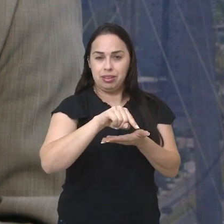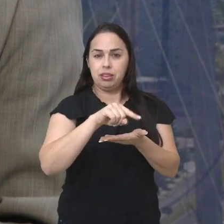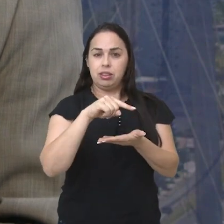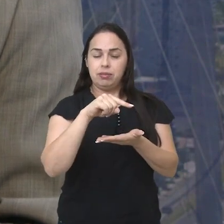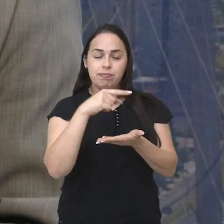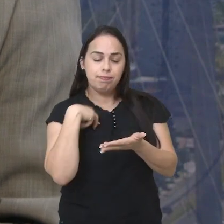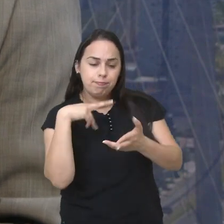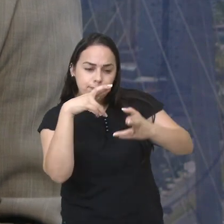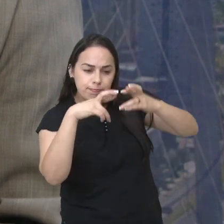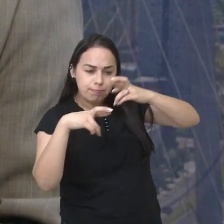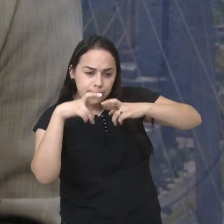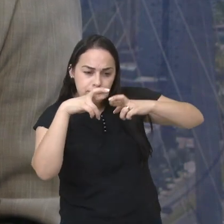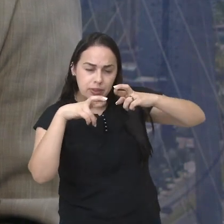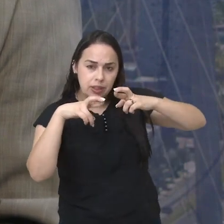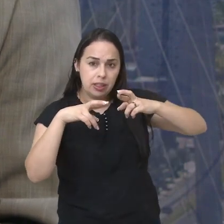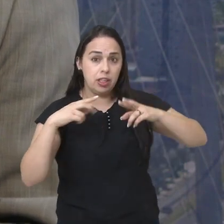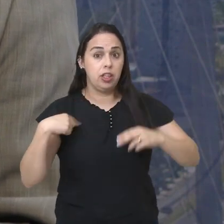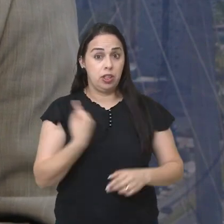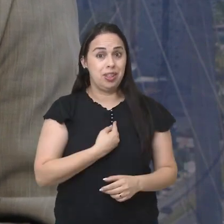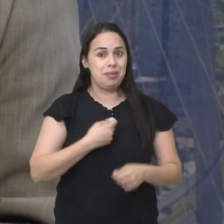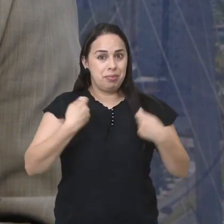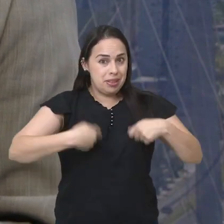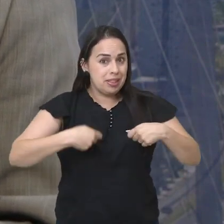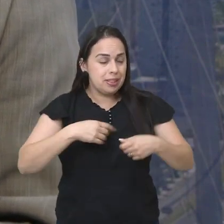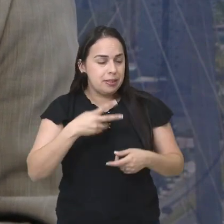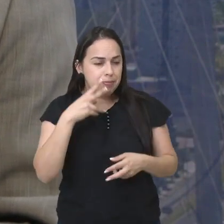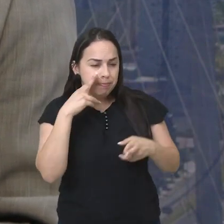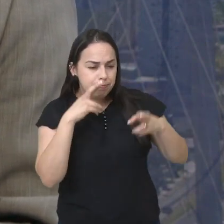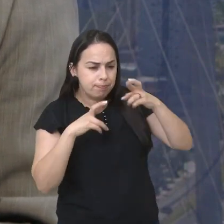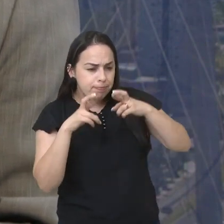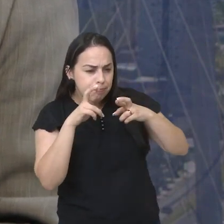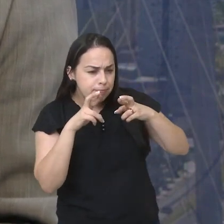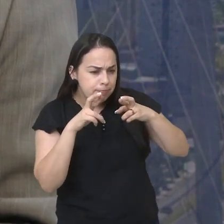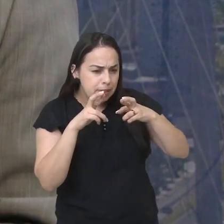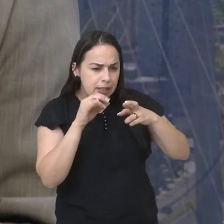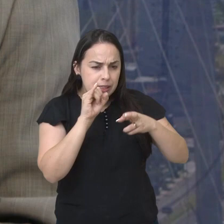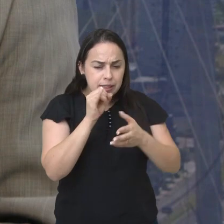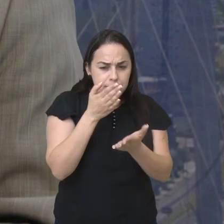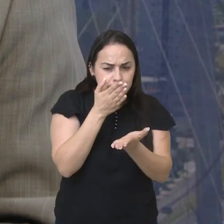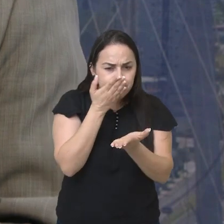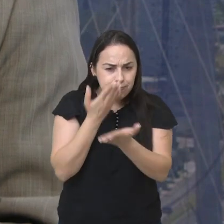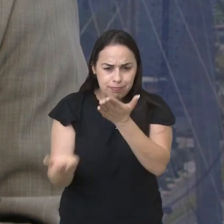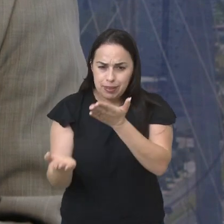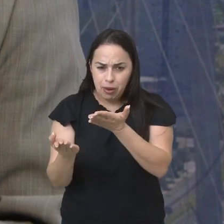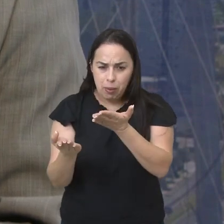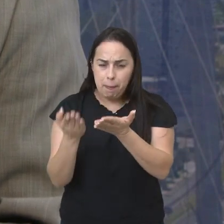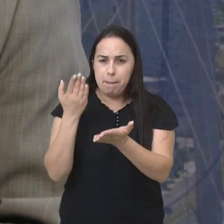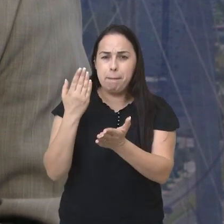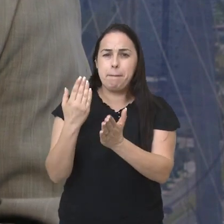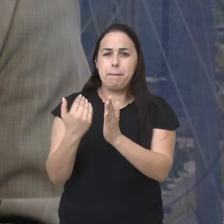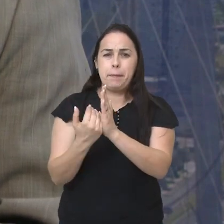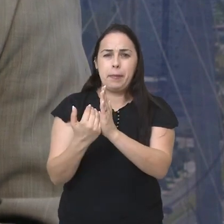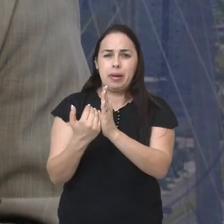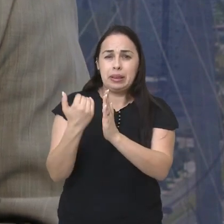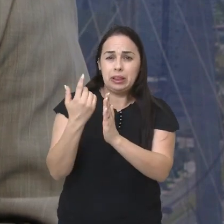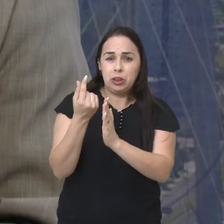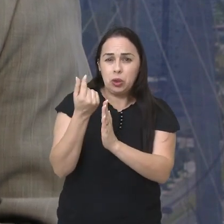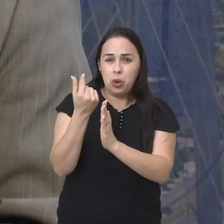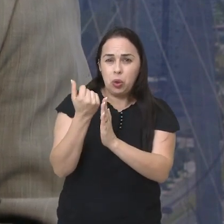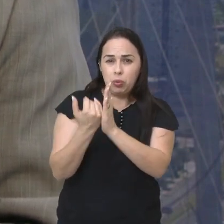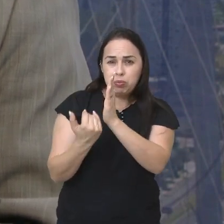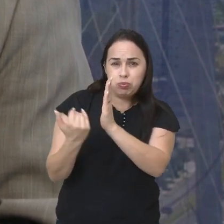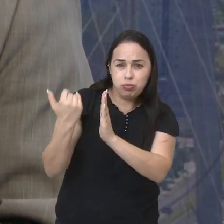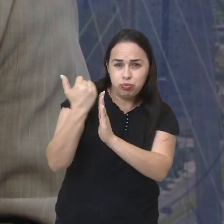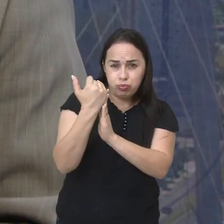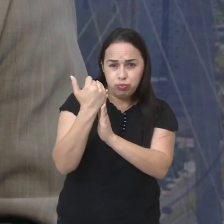justiça para que esse recurso seja utilizado de uma maneira que não vislumbre lucro. Deu lucro não é terceiro